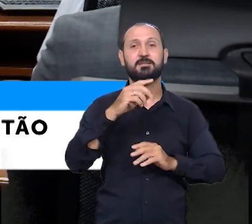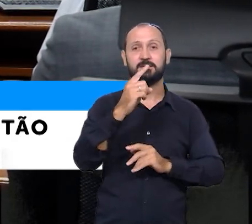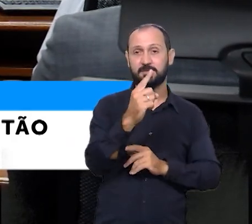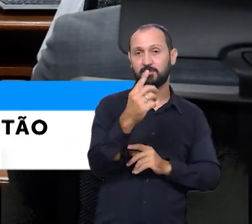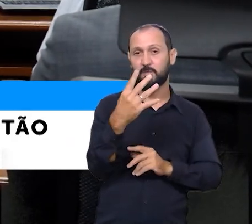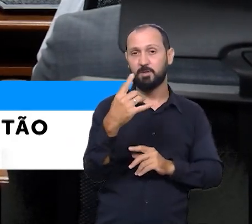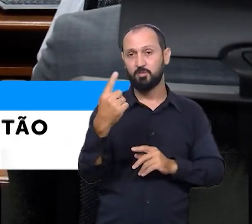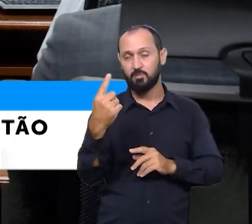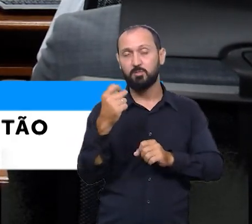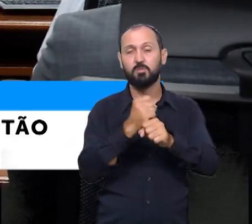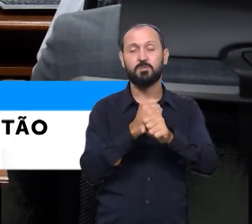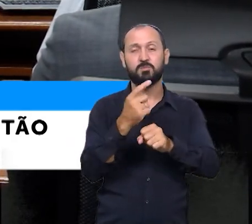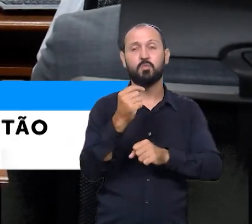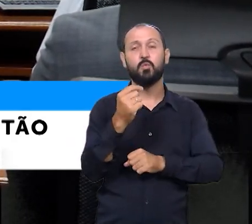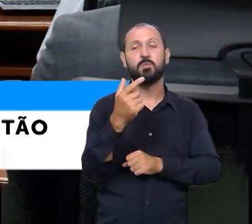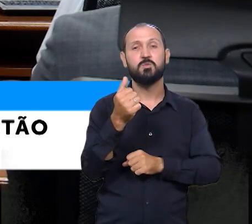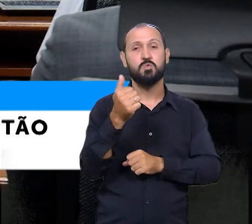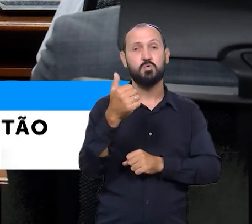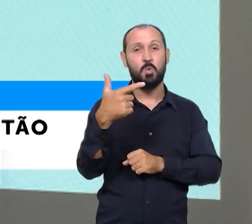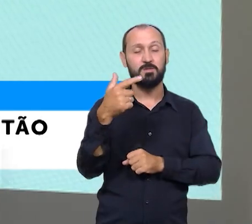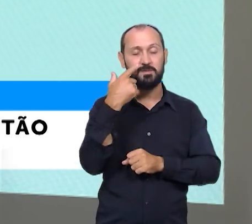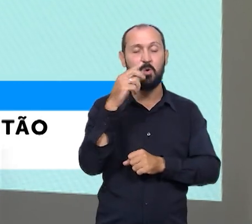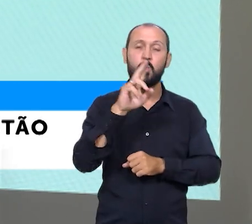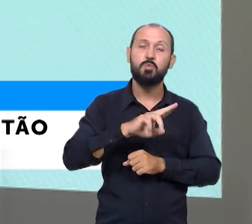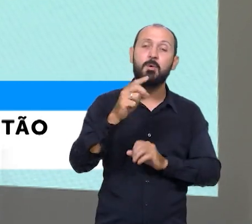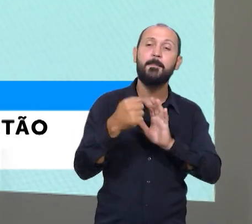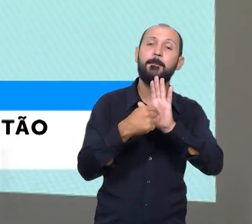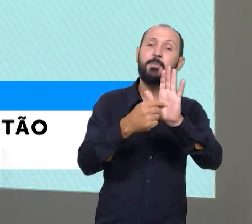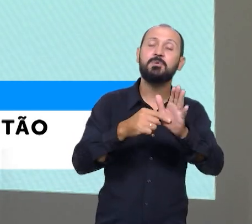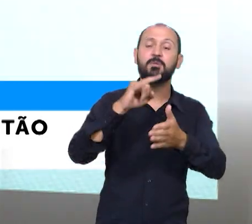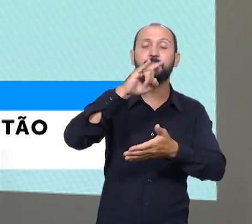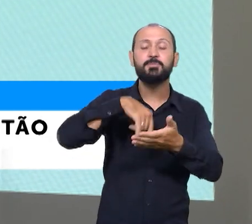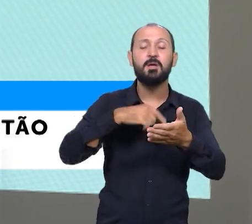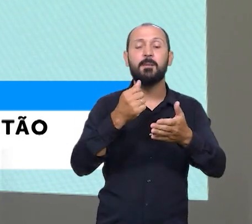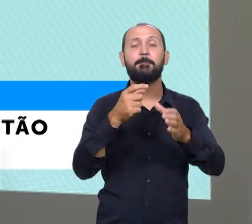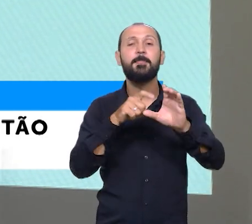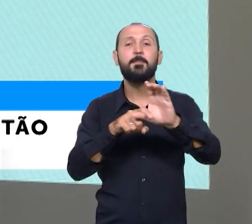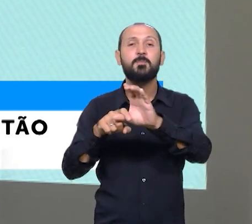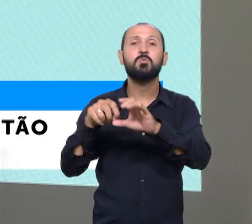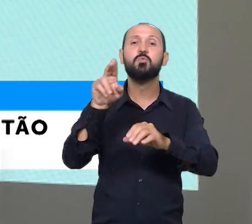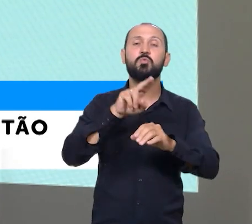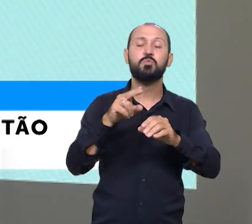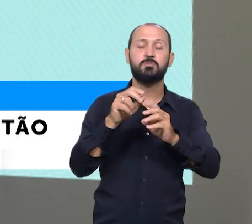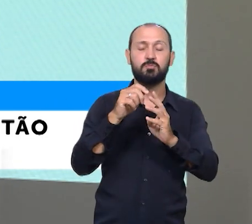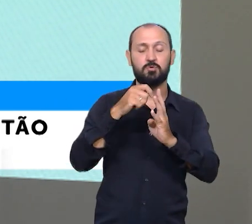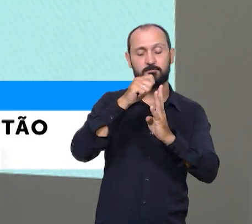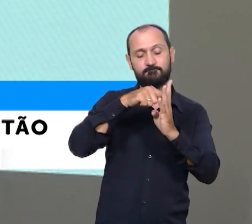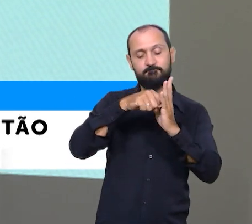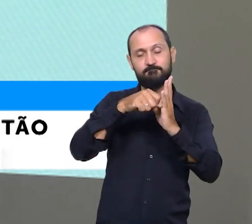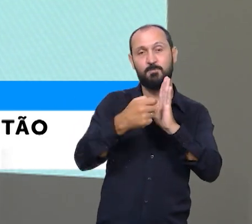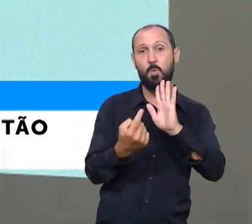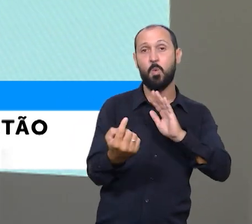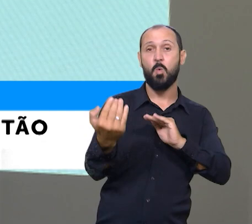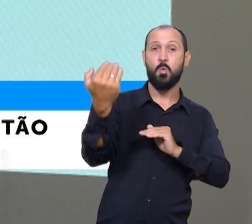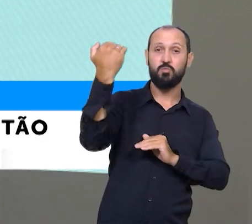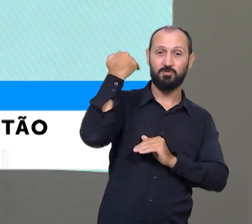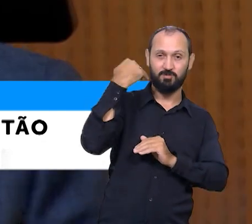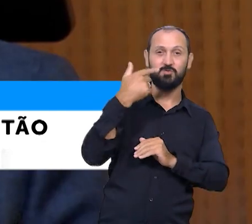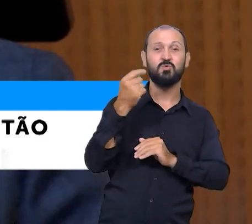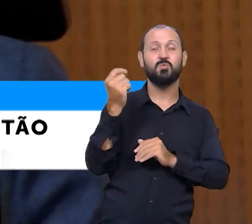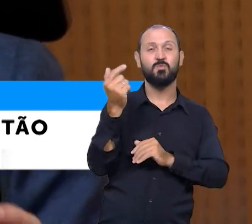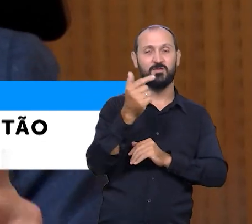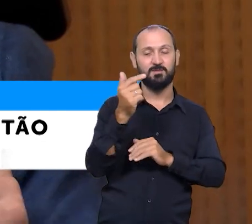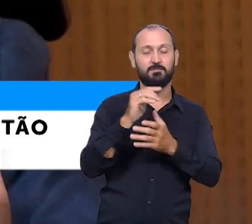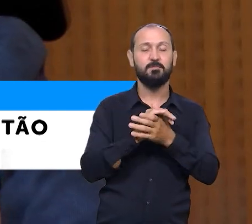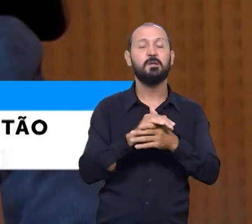Complementar número 141 de 2012, também serviu para a apresentação dos valores referentes ao último quadrimestre do ano